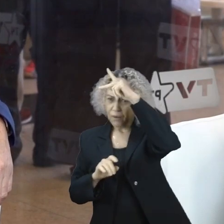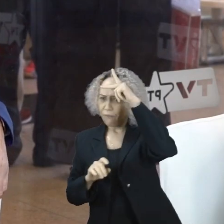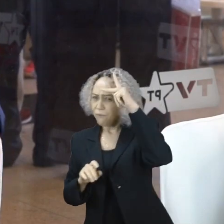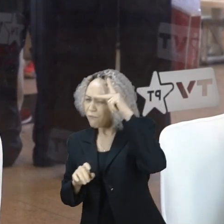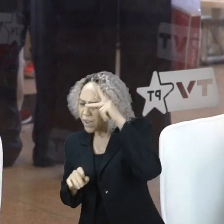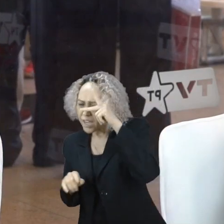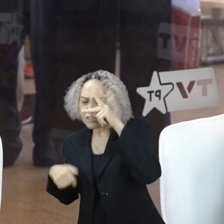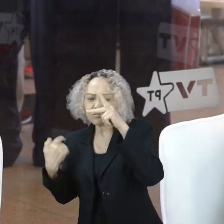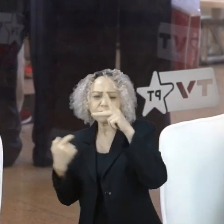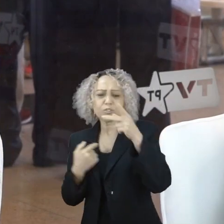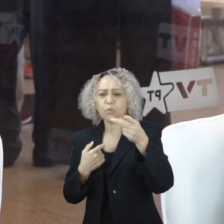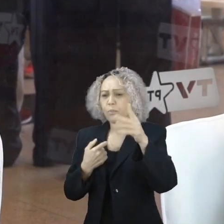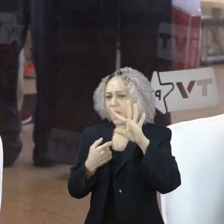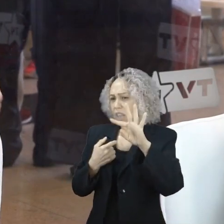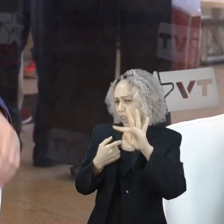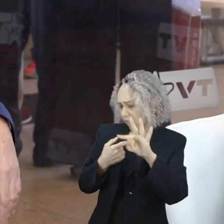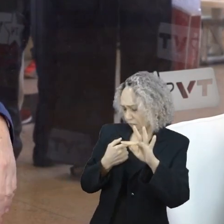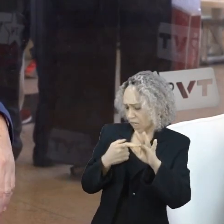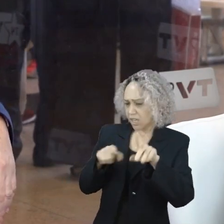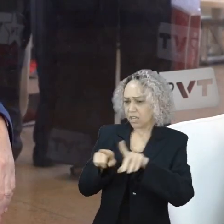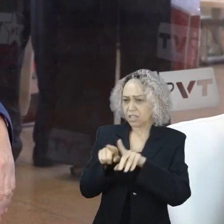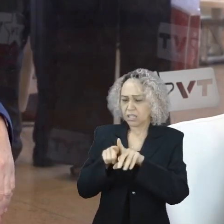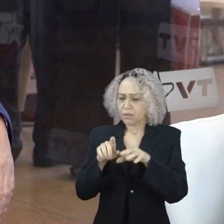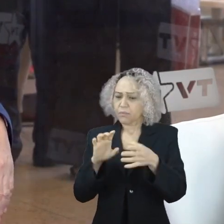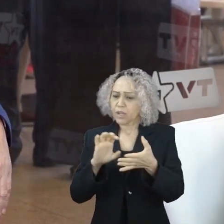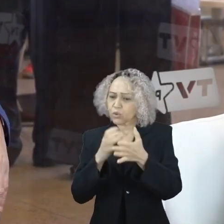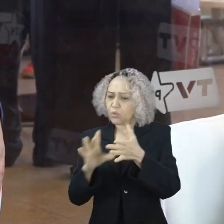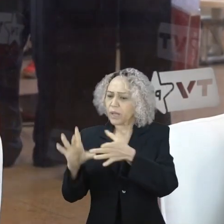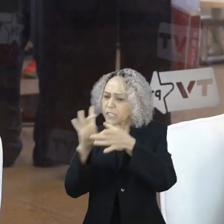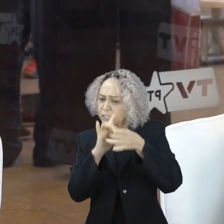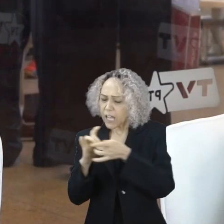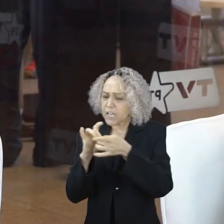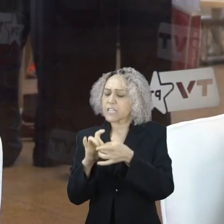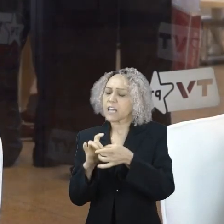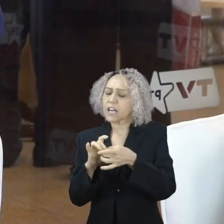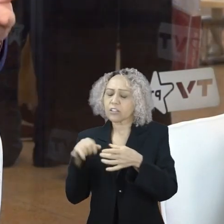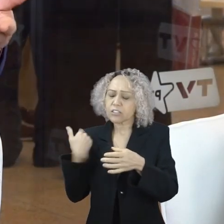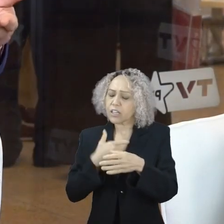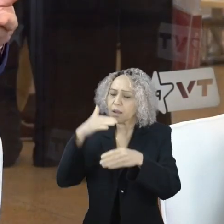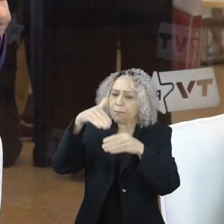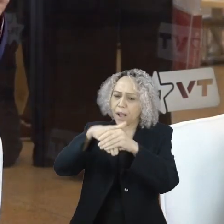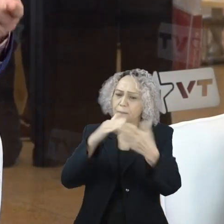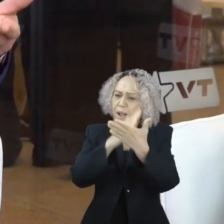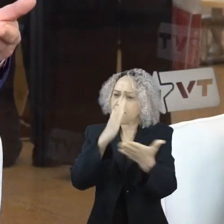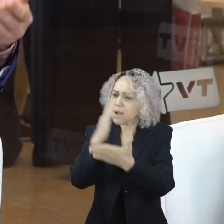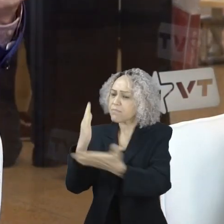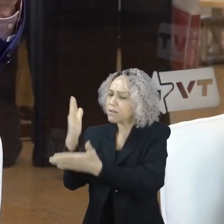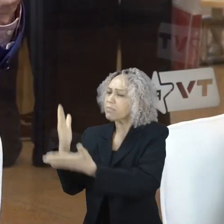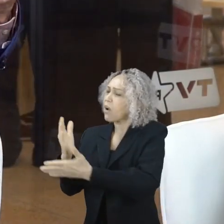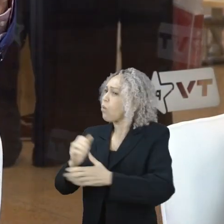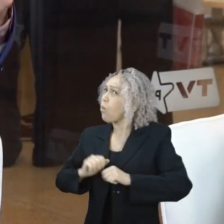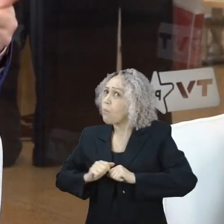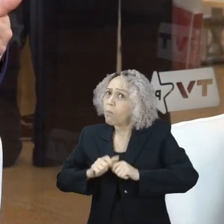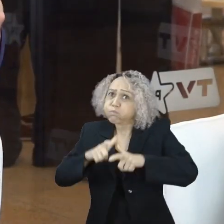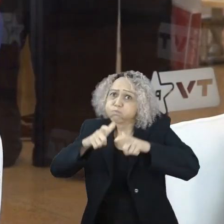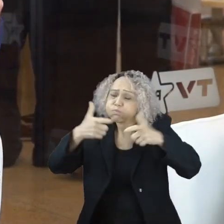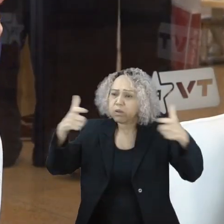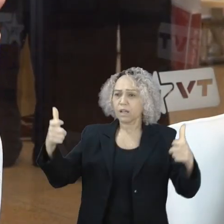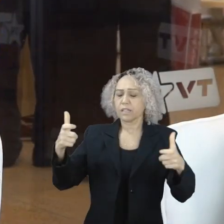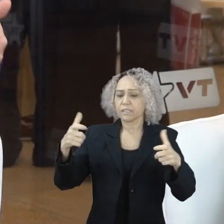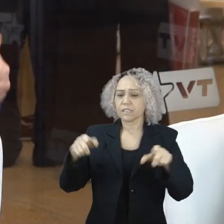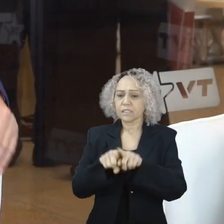PT, ou se não, dos nossos partidos aliados históricos, ou não, de pessoas que estão junto com o